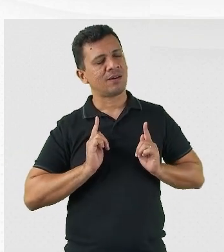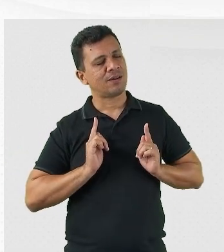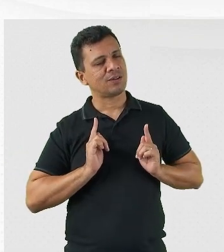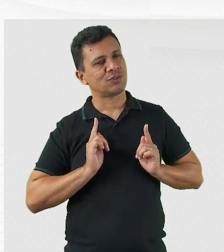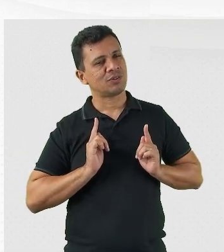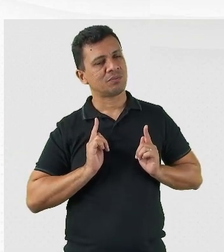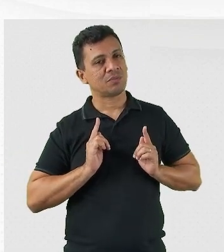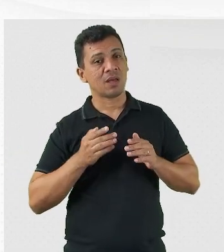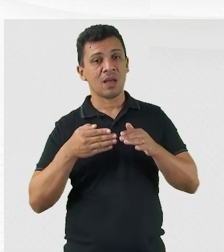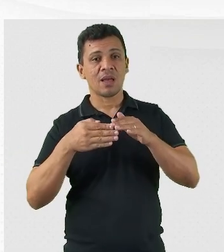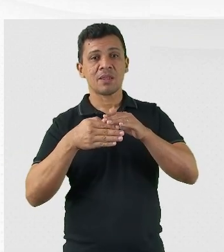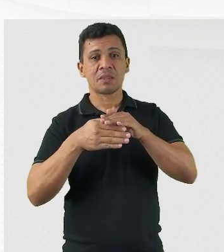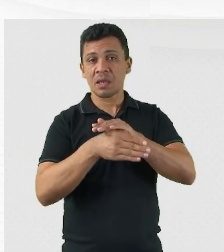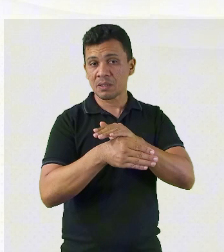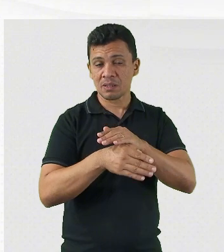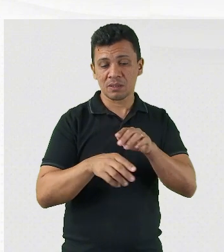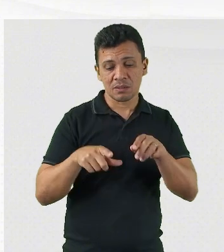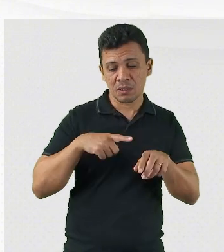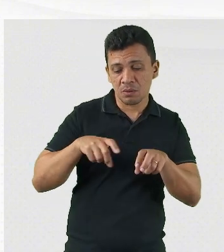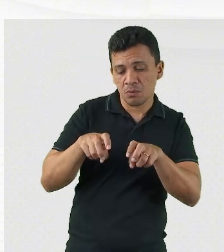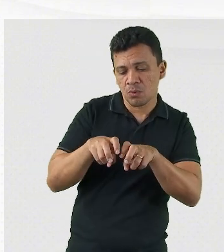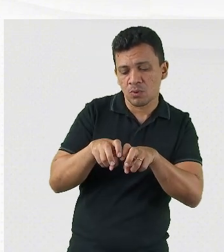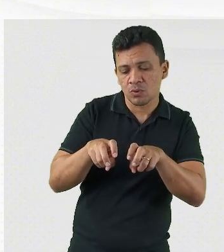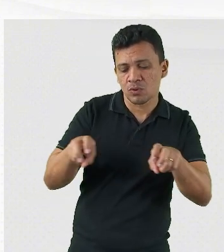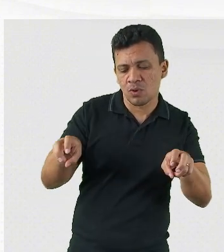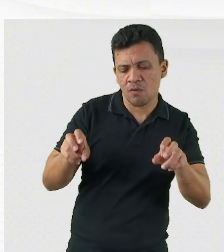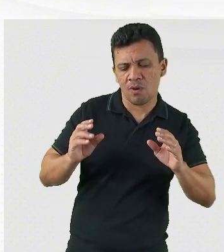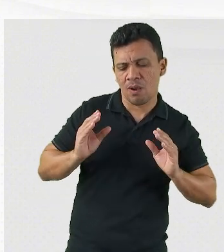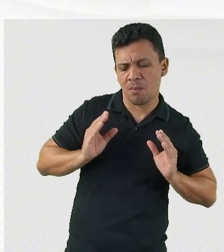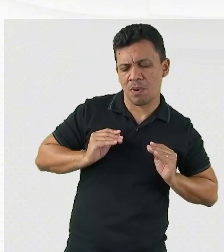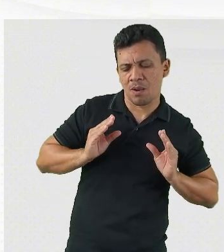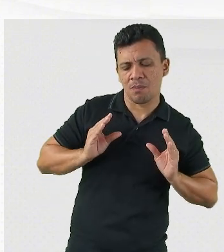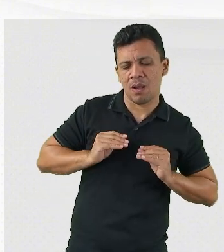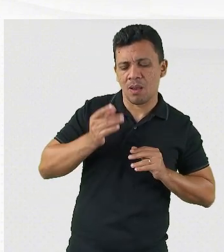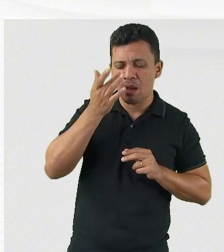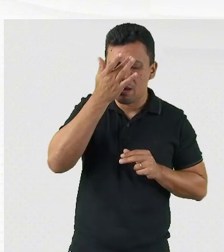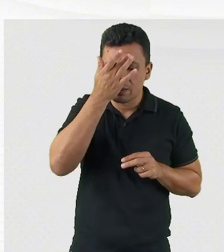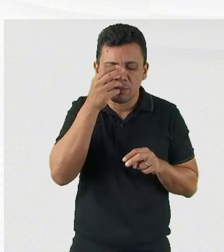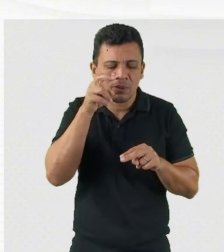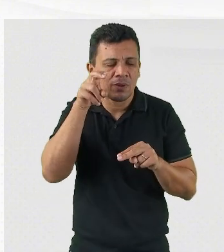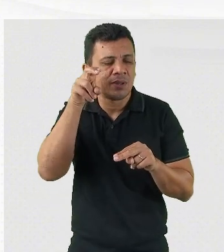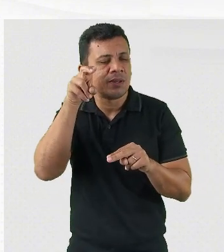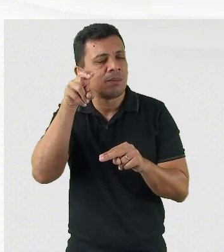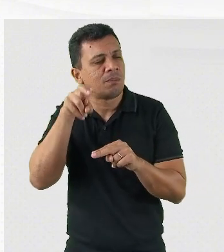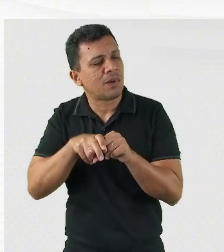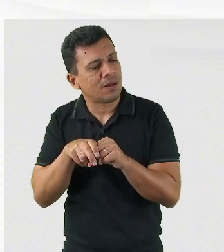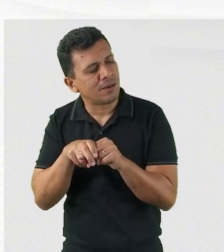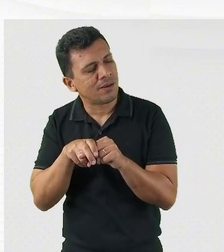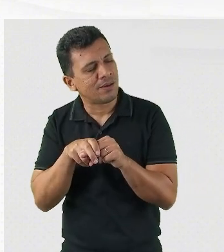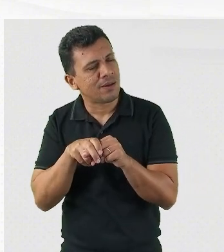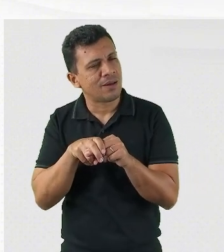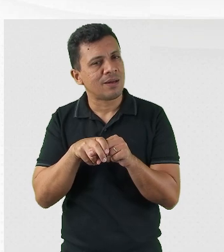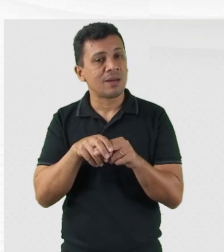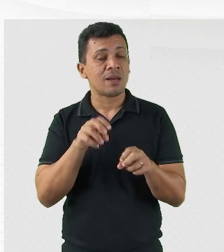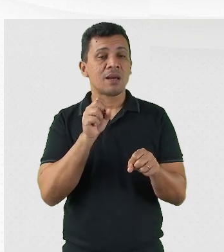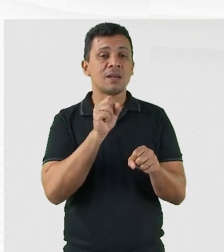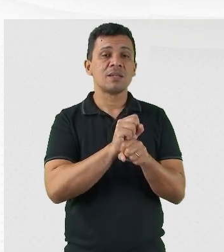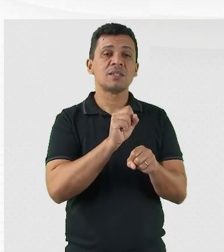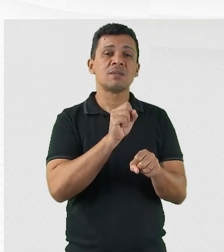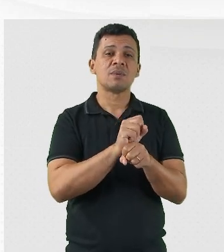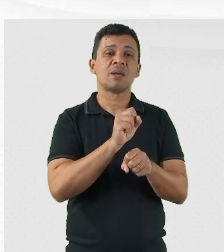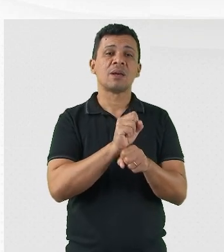na entrada você tem algum tipo de sofá, de poltrona, que as pessoas sentam até para, por exemplo,